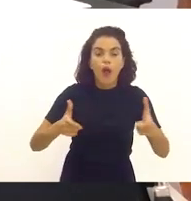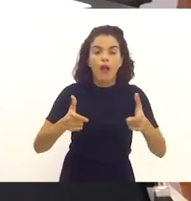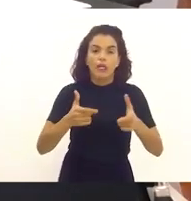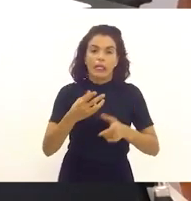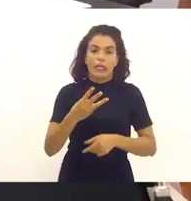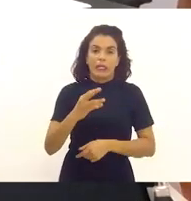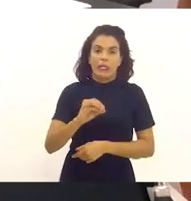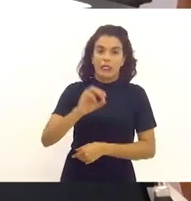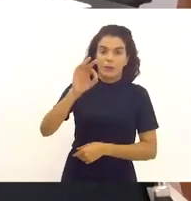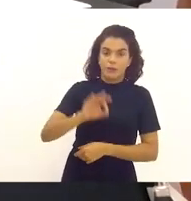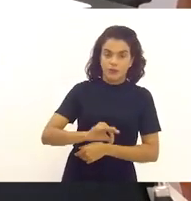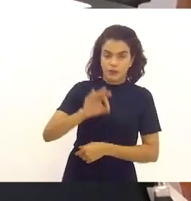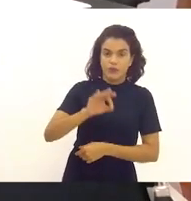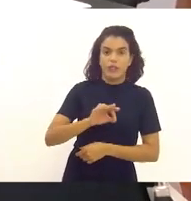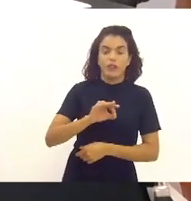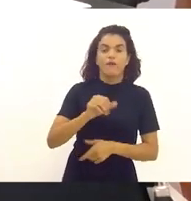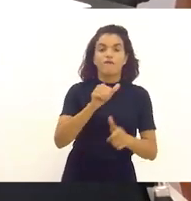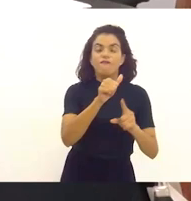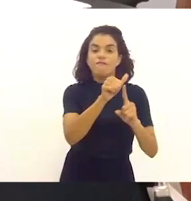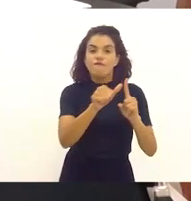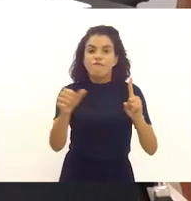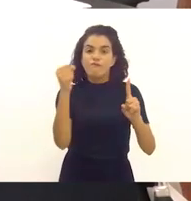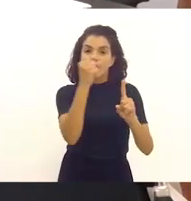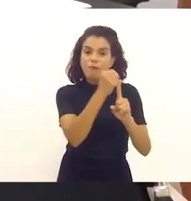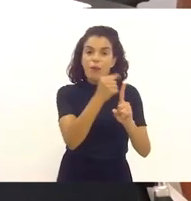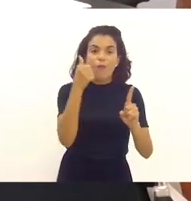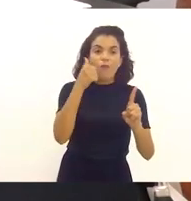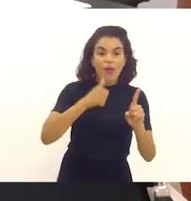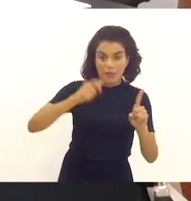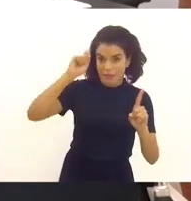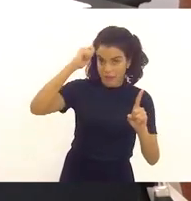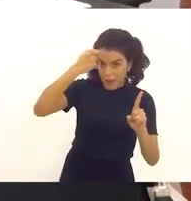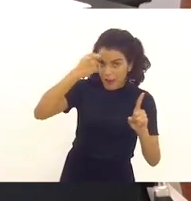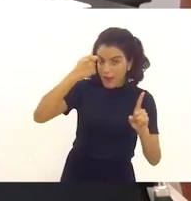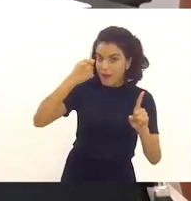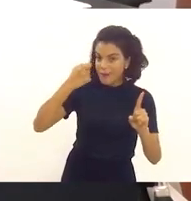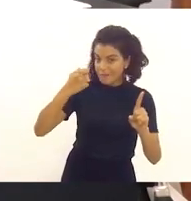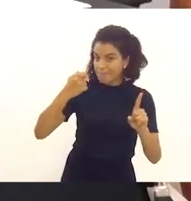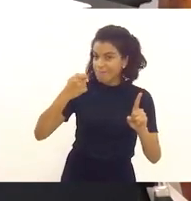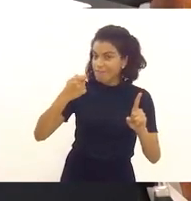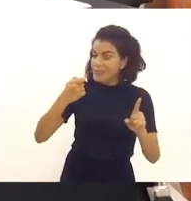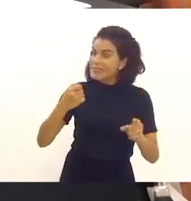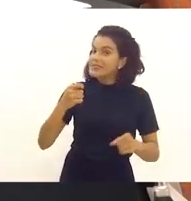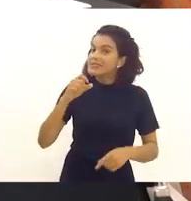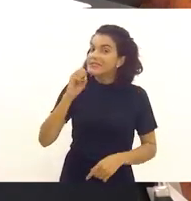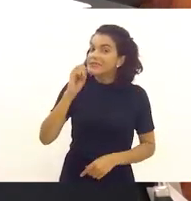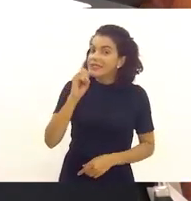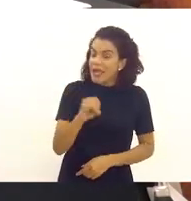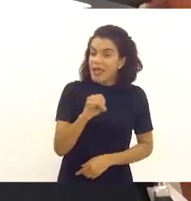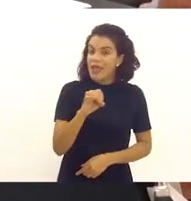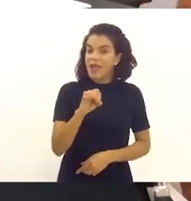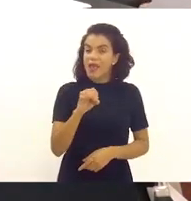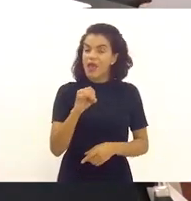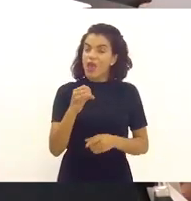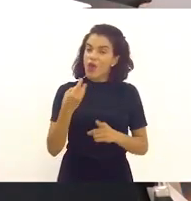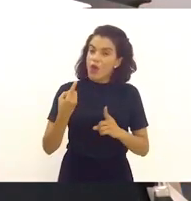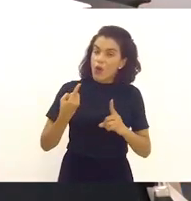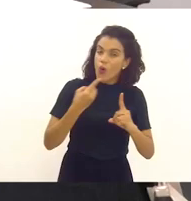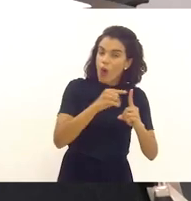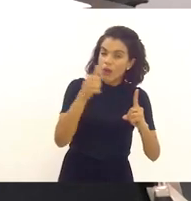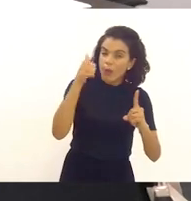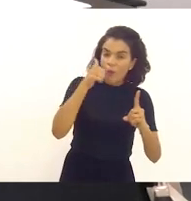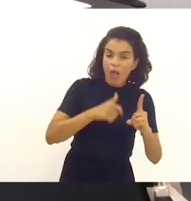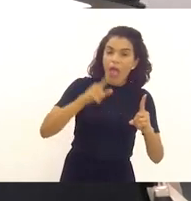30% do feminicídio de mulheres negras não é à toa se o gatilho contra as mulheres é